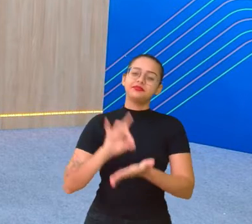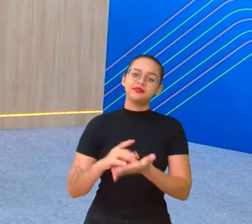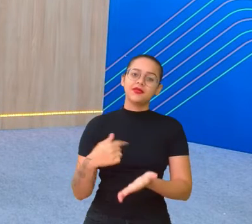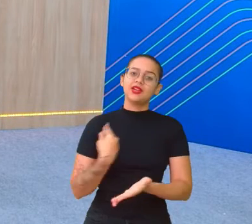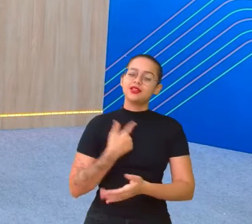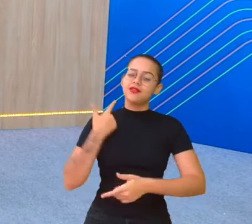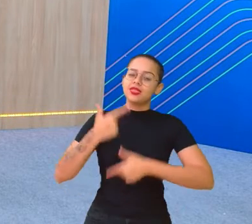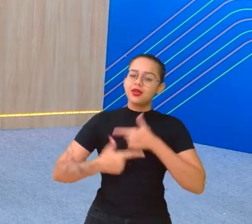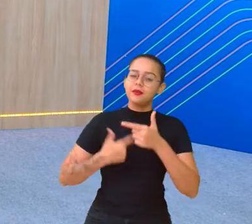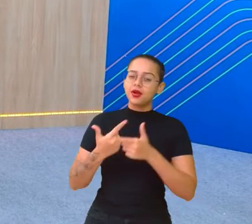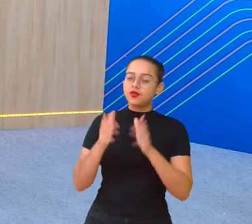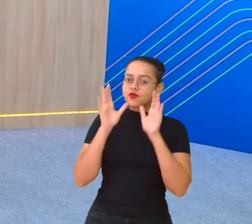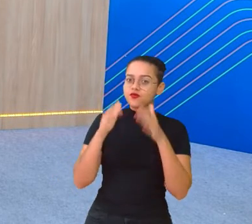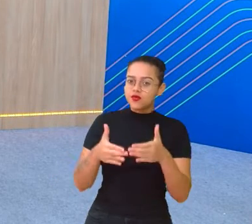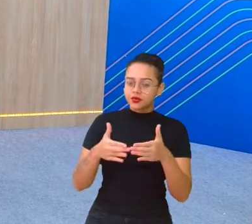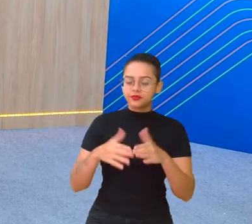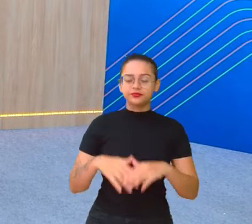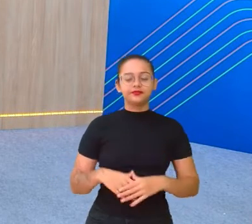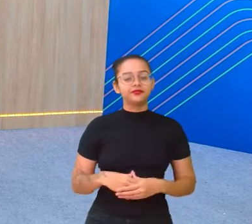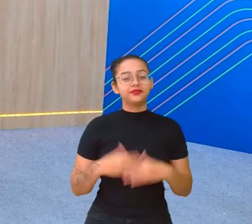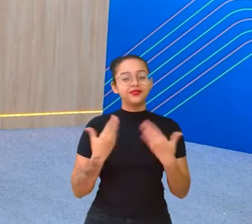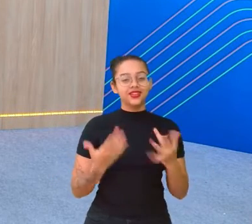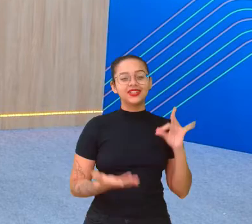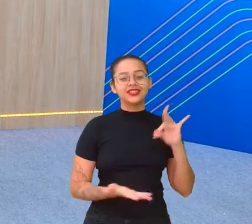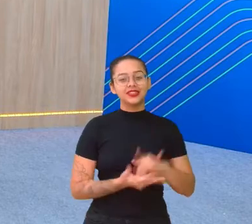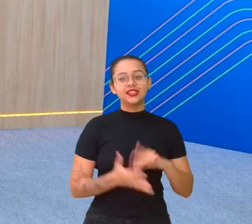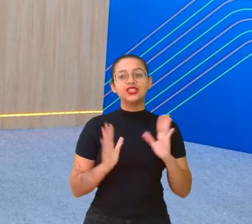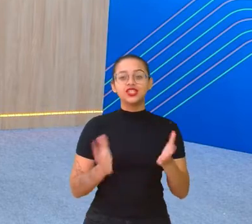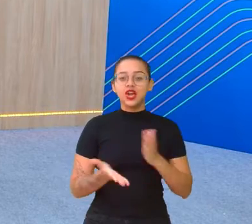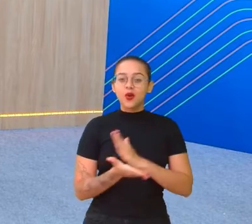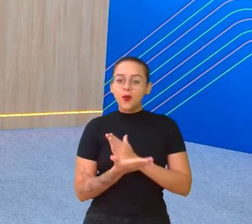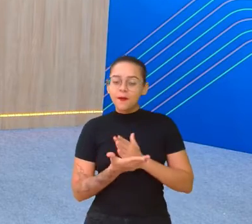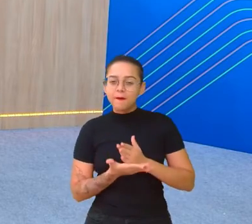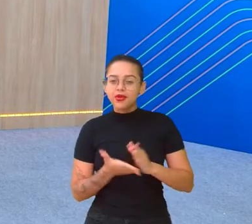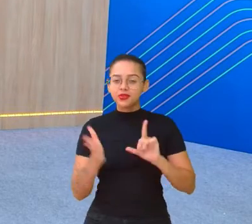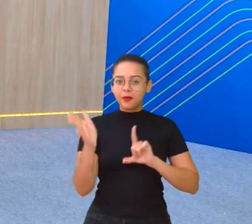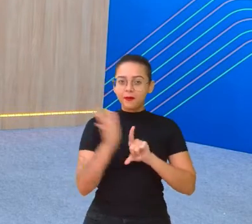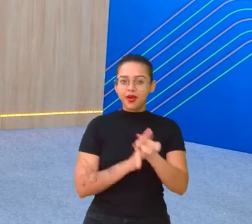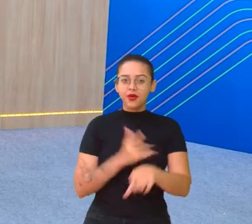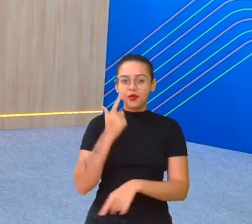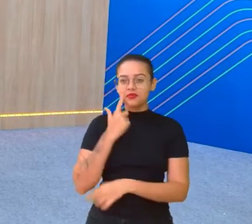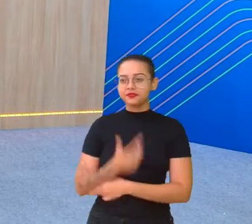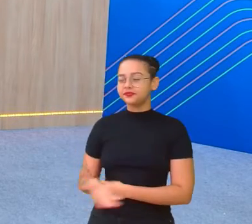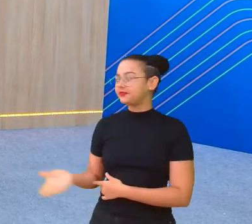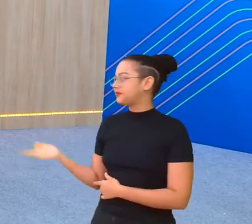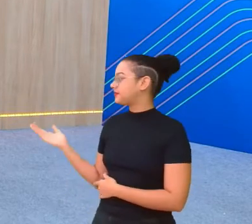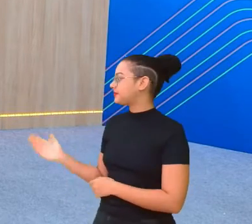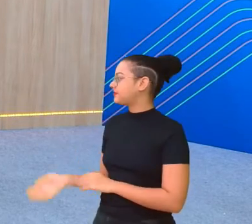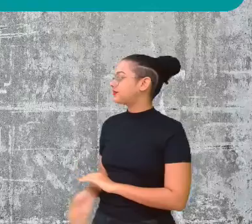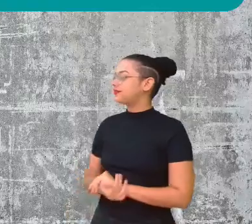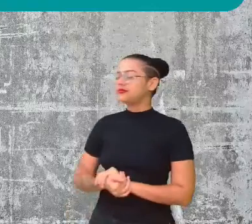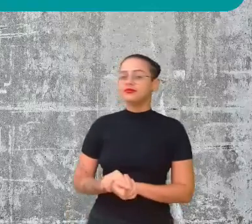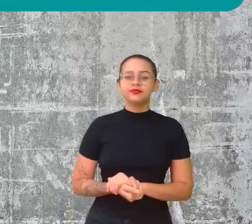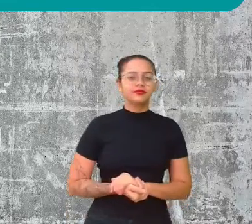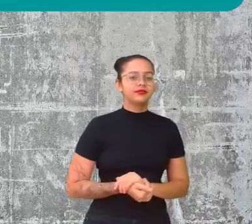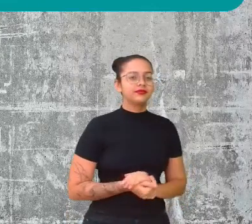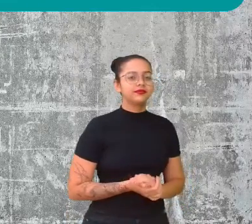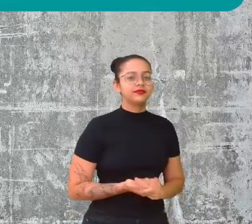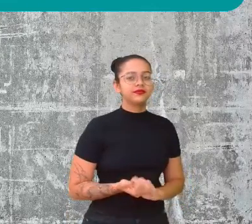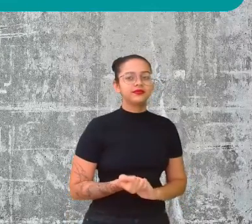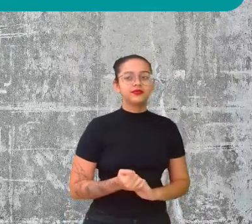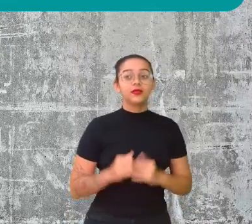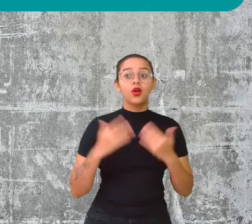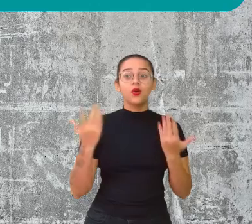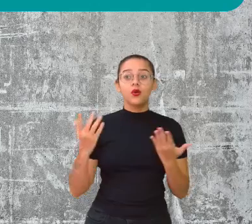gente vai trabalhando para isso. Exatamente. E aí a gente já começa com essa pergunta que vai chegar na tela aí para vocês, ó. Qual